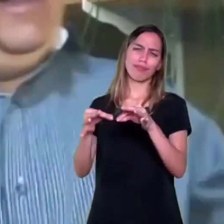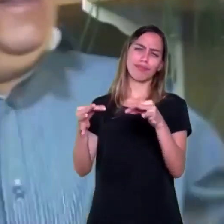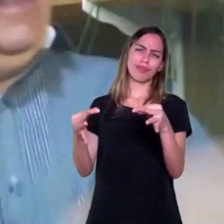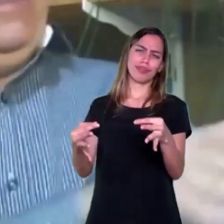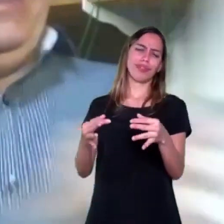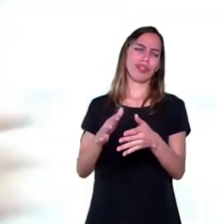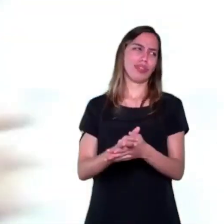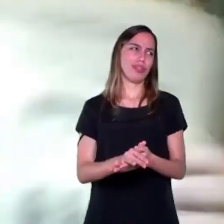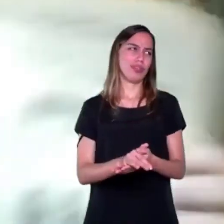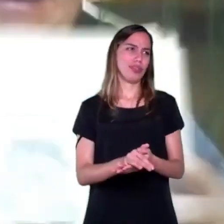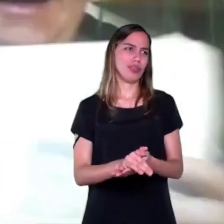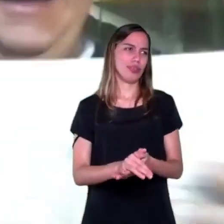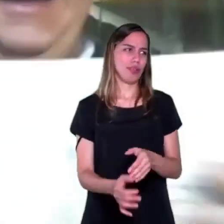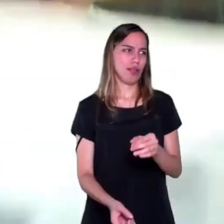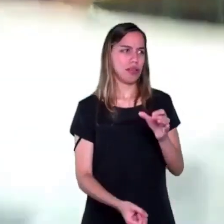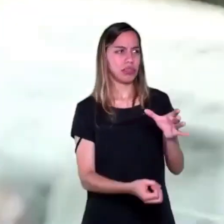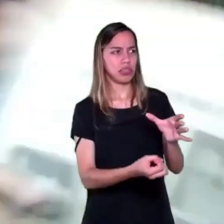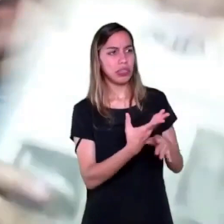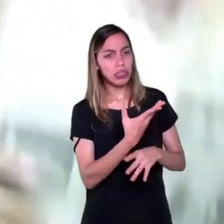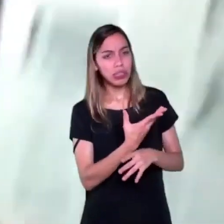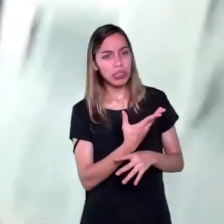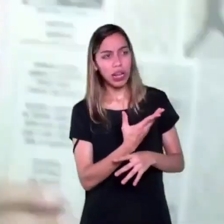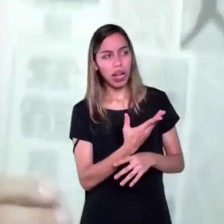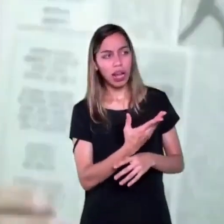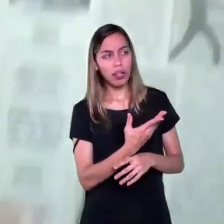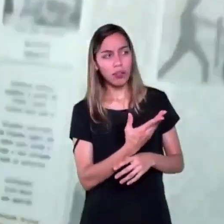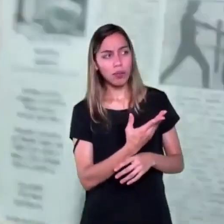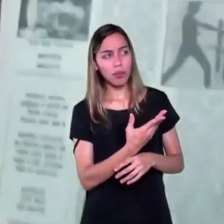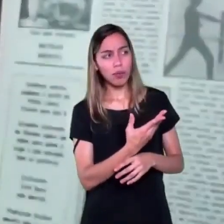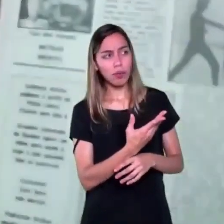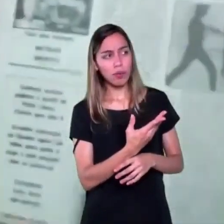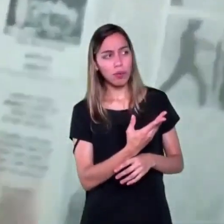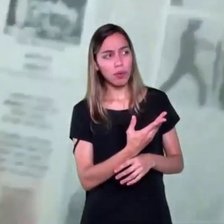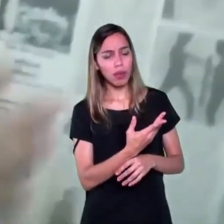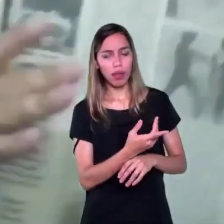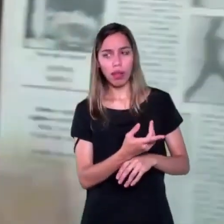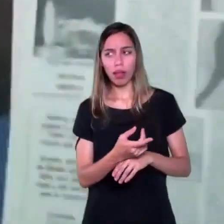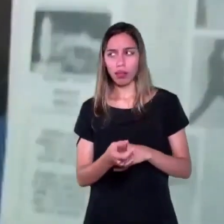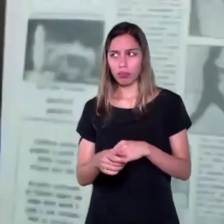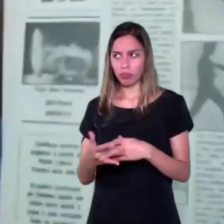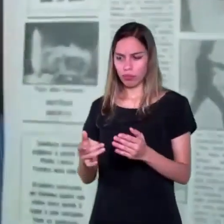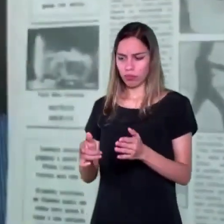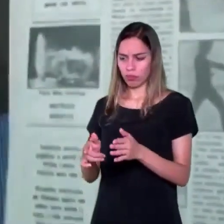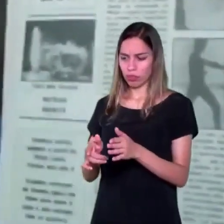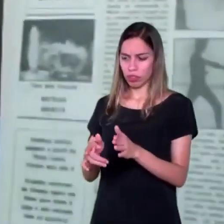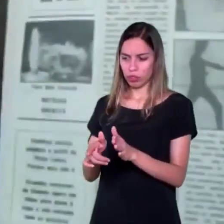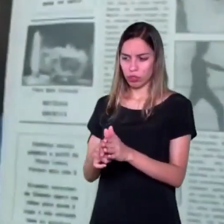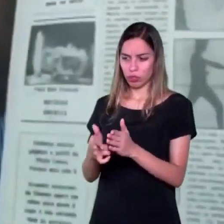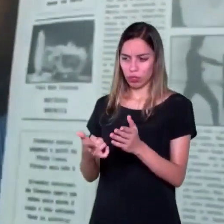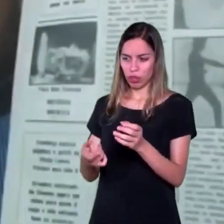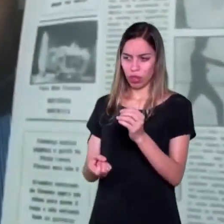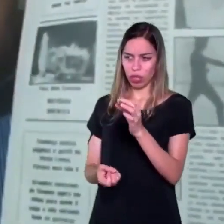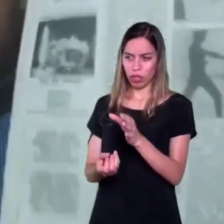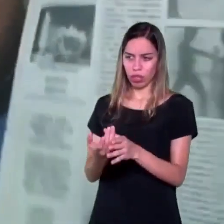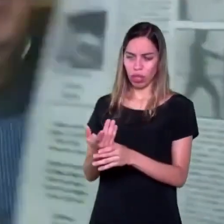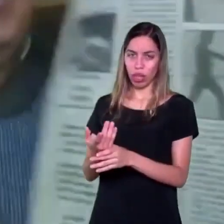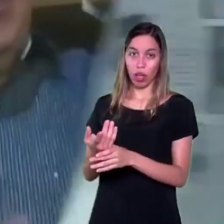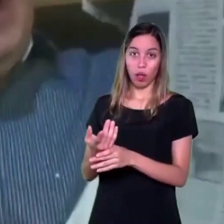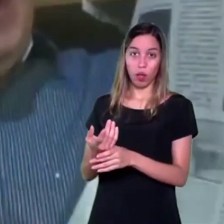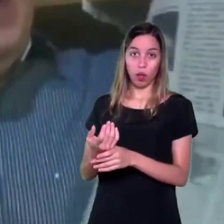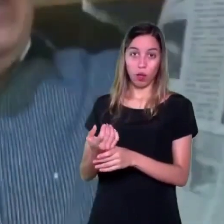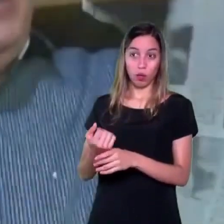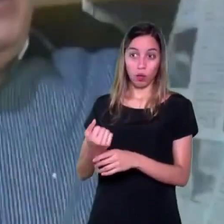na revista de comédia Caceta e Planeta. Aqui está, né, o número zero